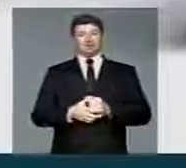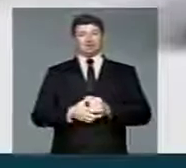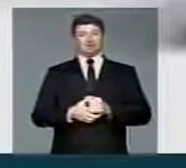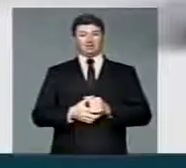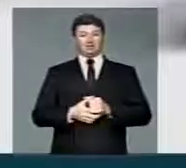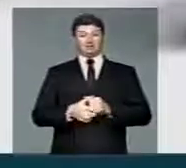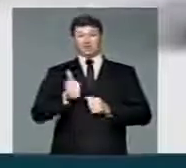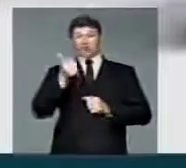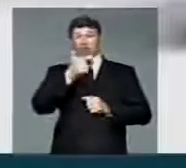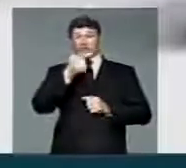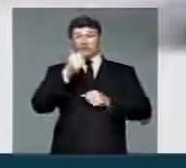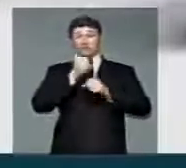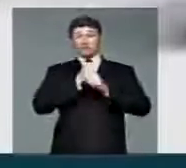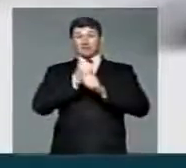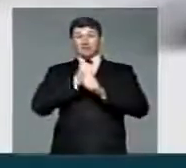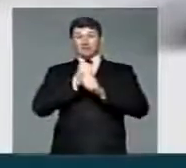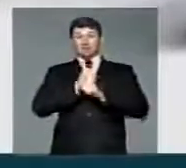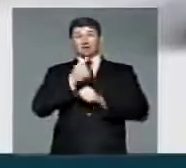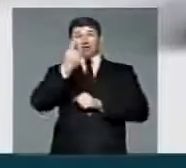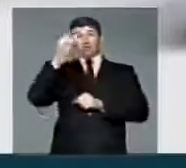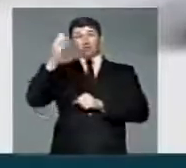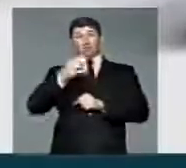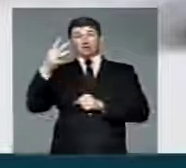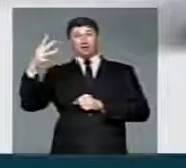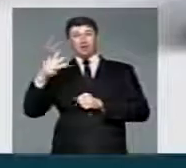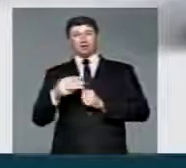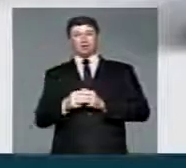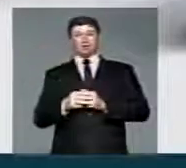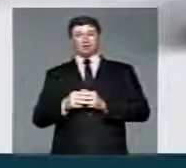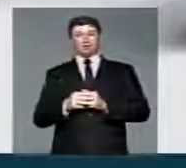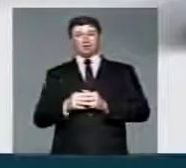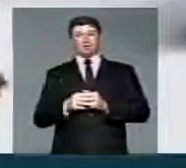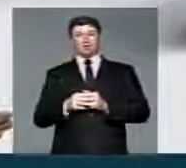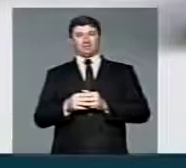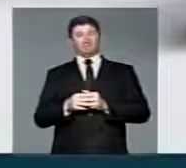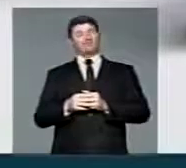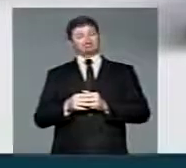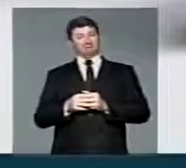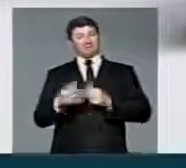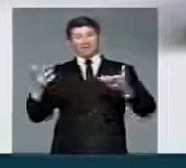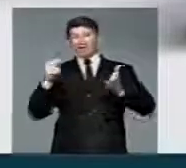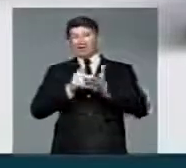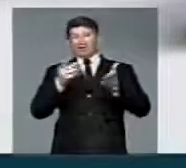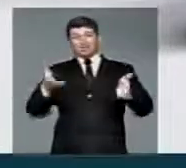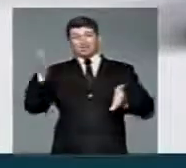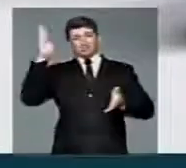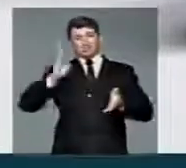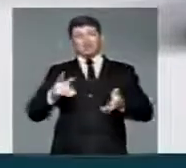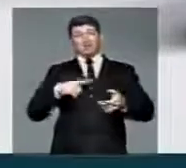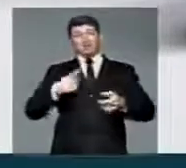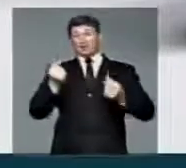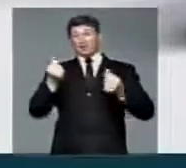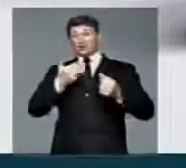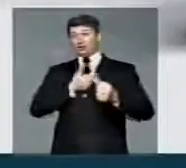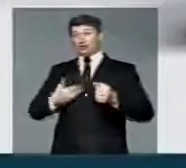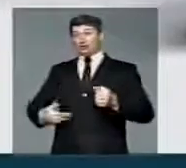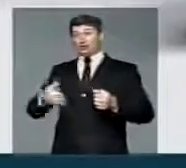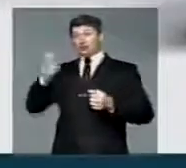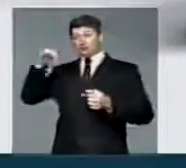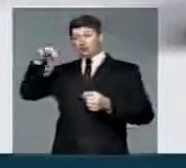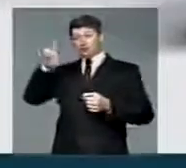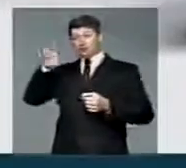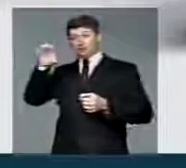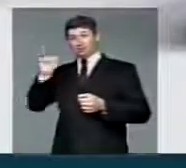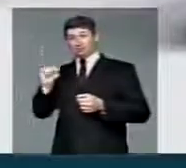anos de atraso da tabela, 1/3 do que custa o procedimento. Isso é essa a realidade do país, que tem dinheiro público do